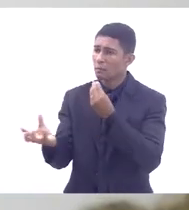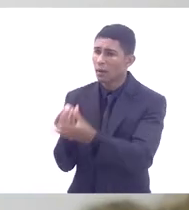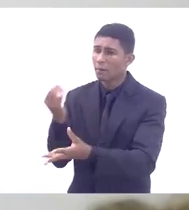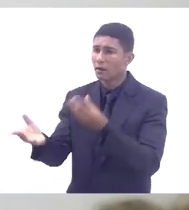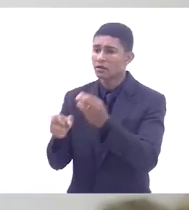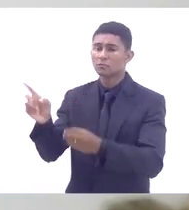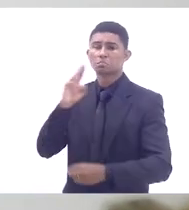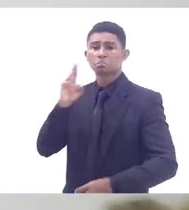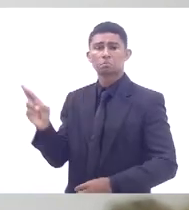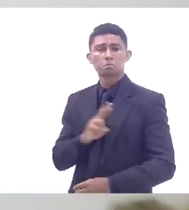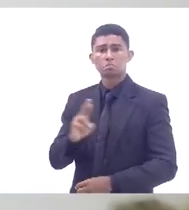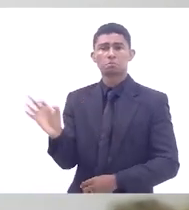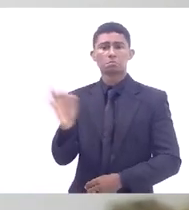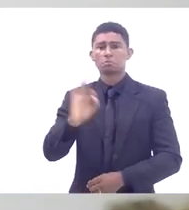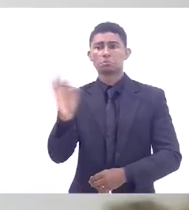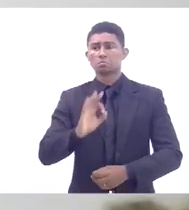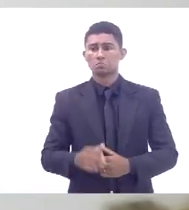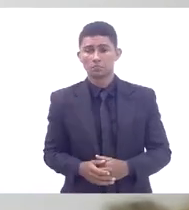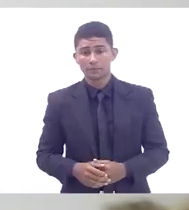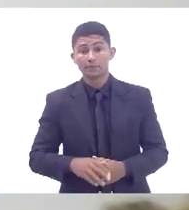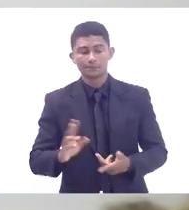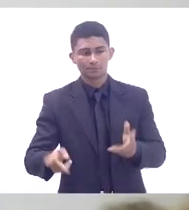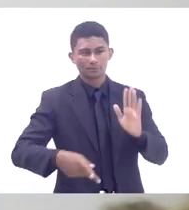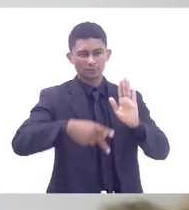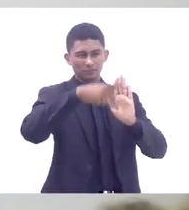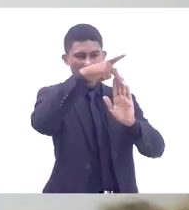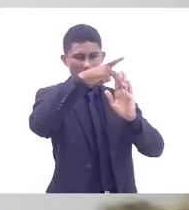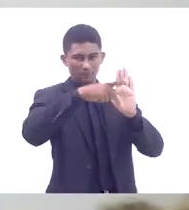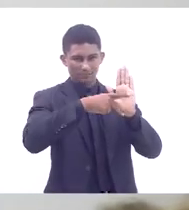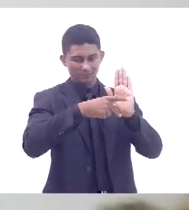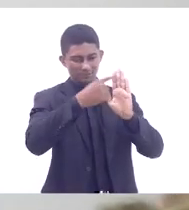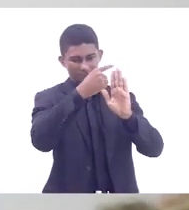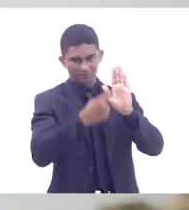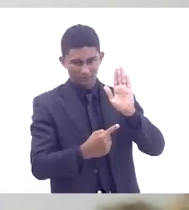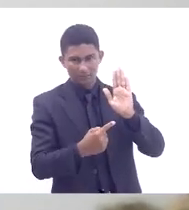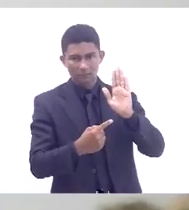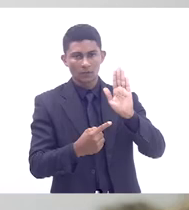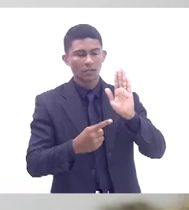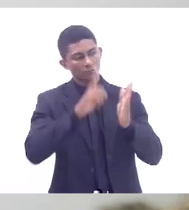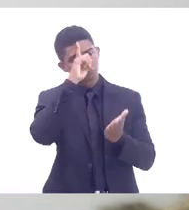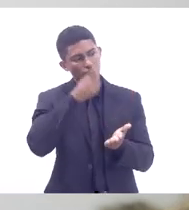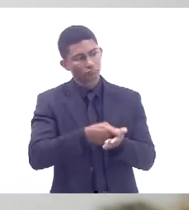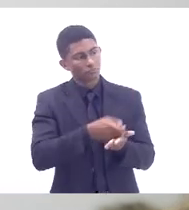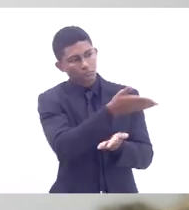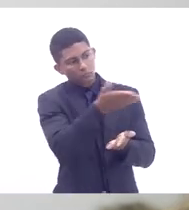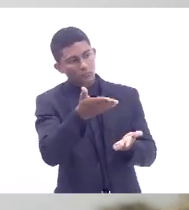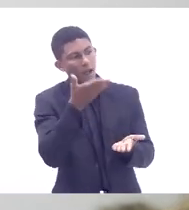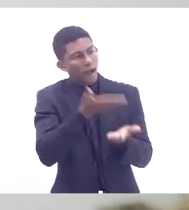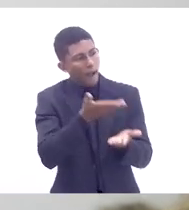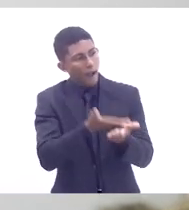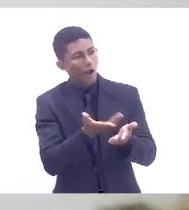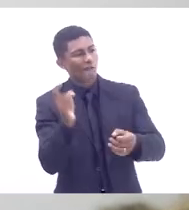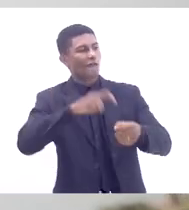o a portaria que estabelece seu retorno na universidade afirma que